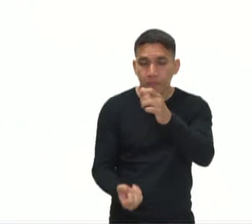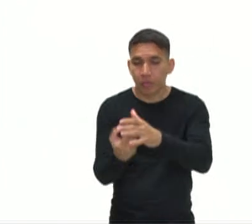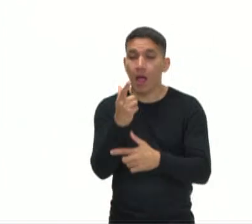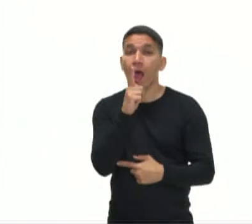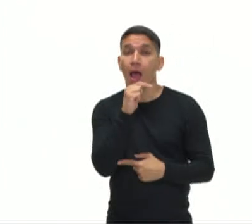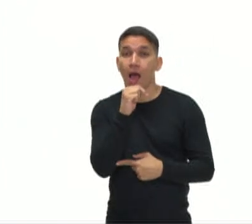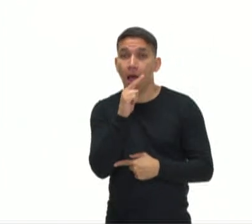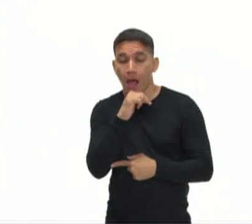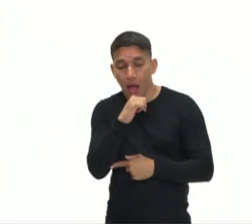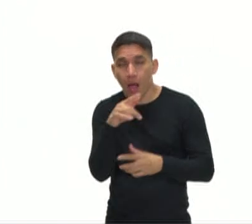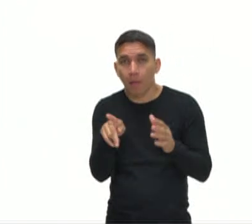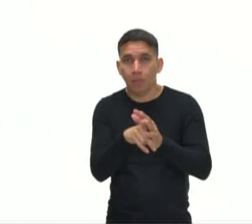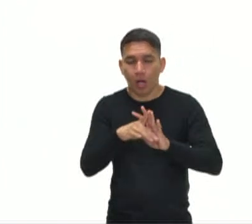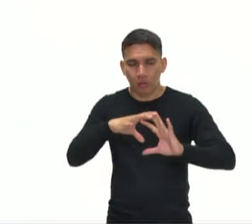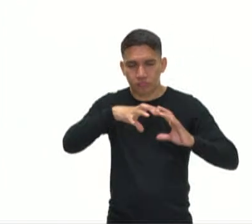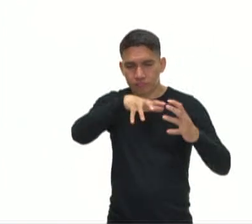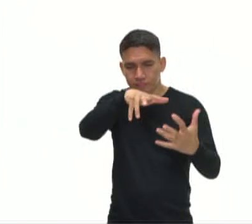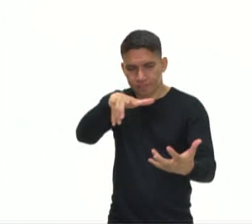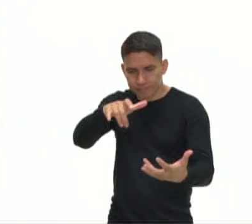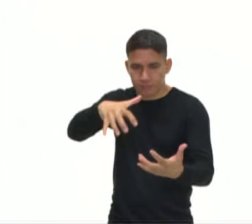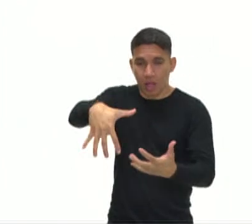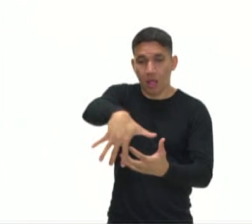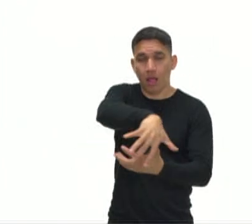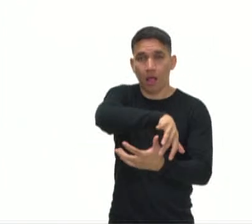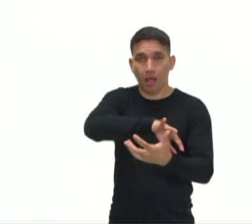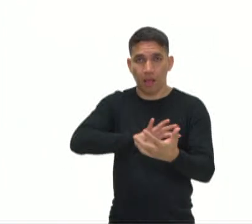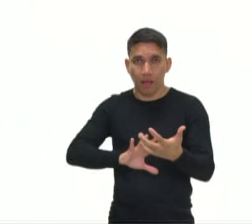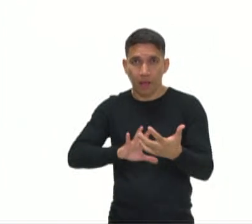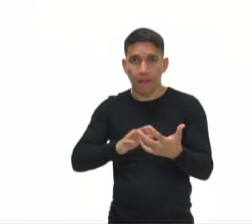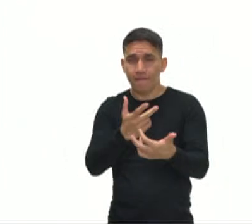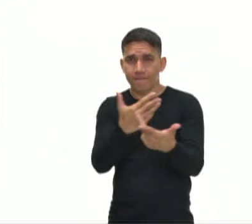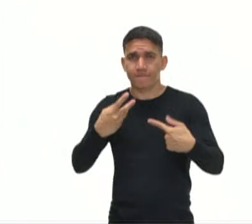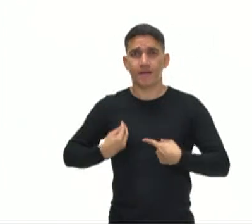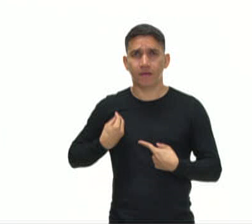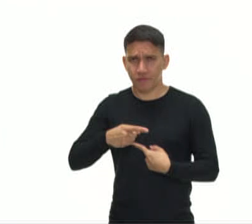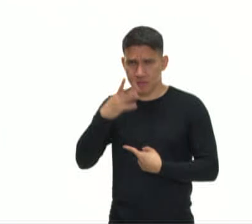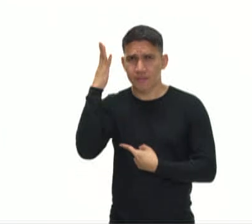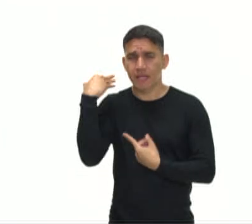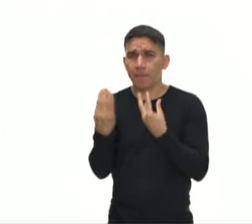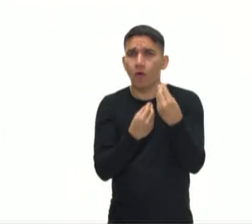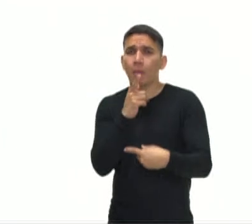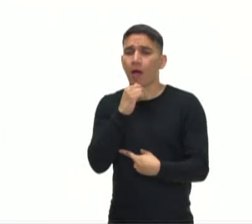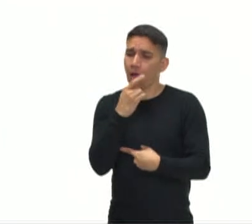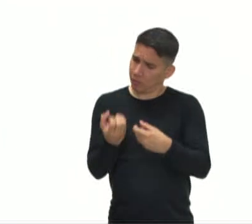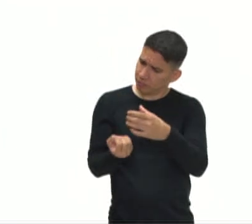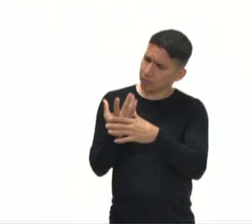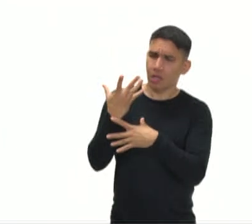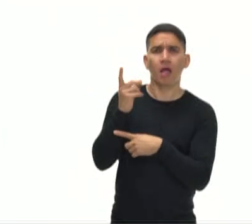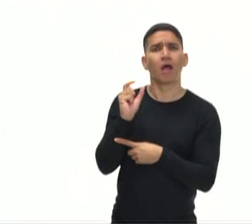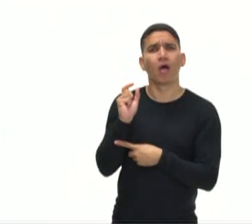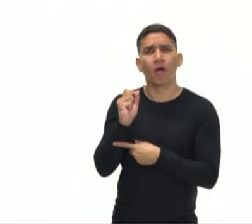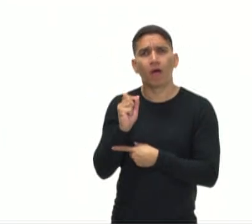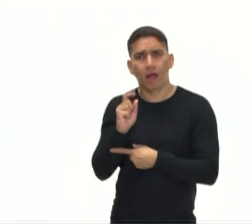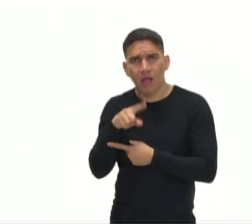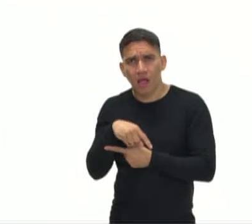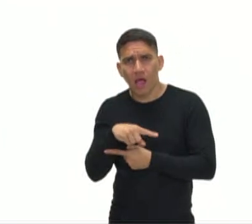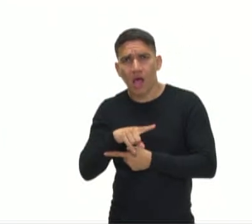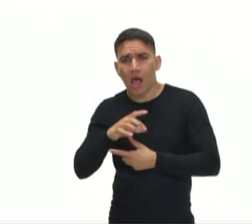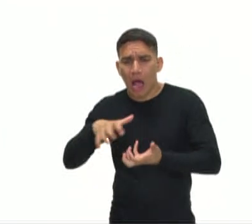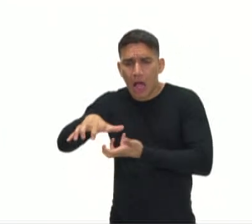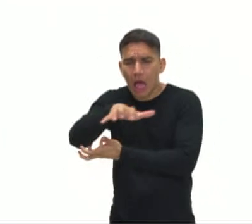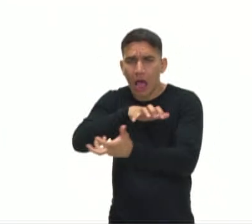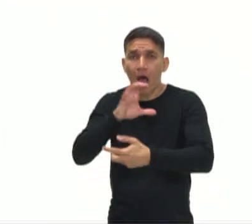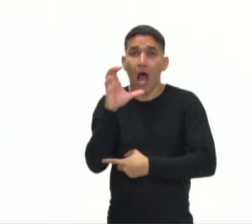na atmosfera para os ecossistemas? Você sabe como a água é formada na natureza? Essa reação é rápida,